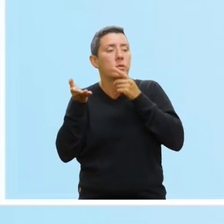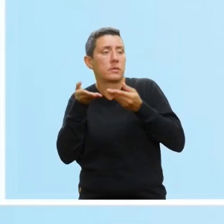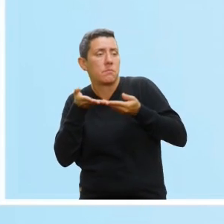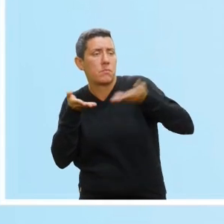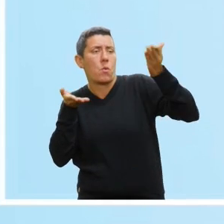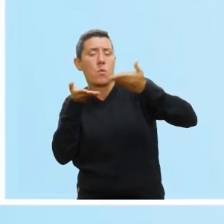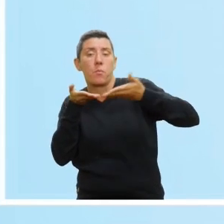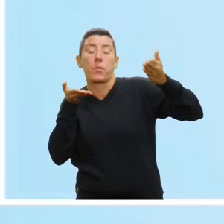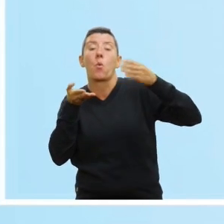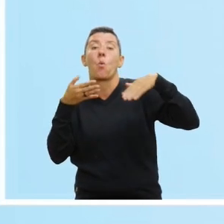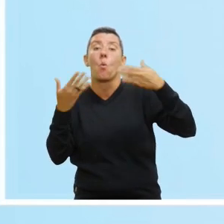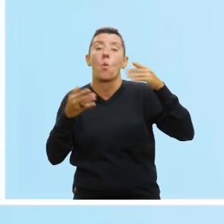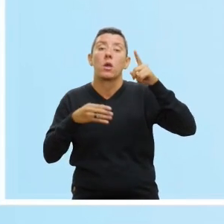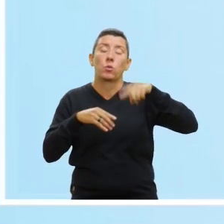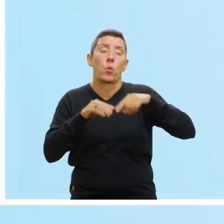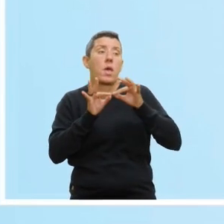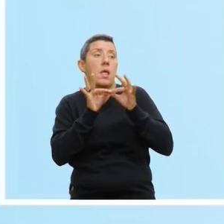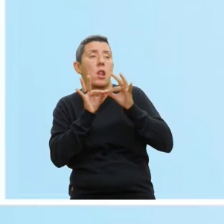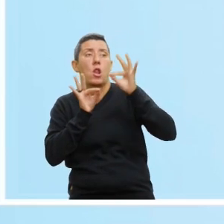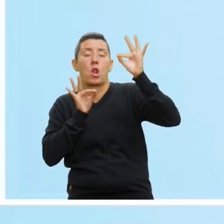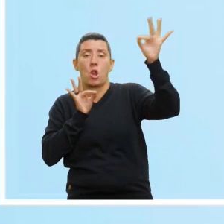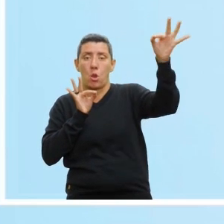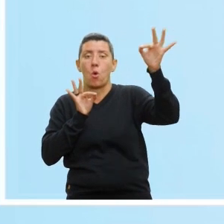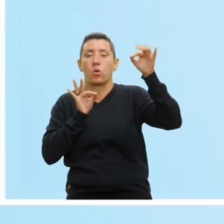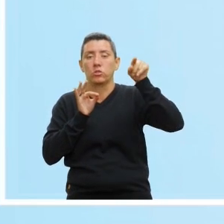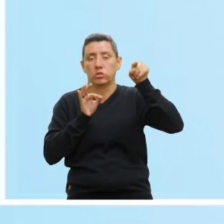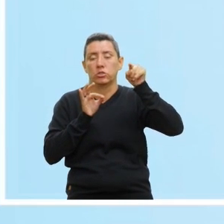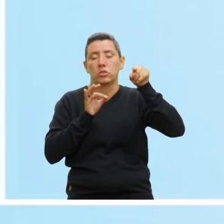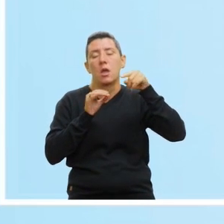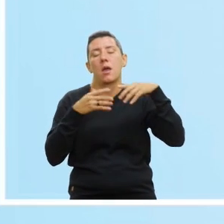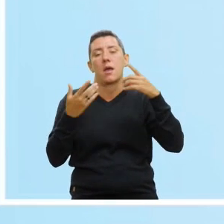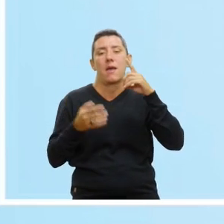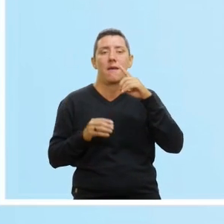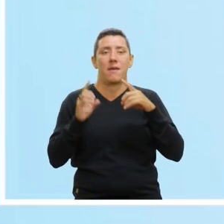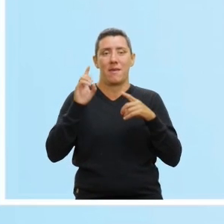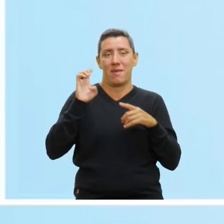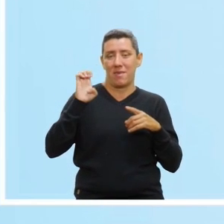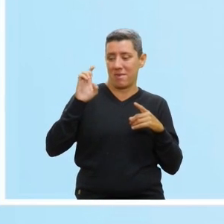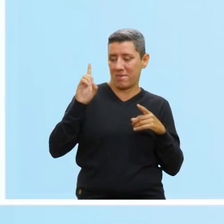distâncias realmente muito grandes e que o EDFA ele já não dá conta, né?